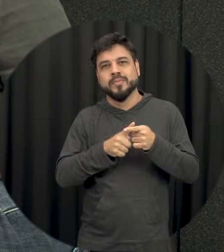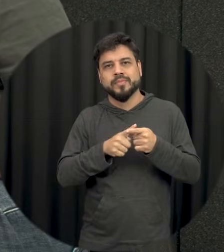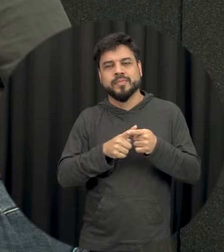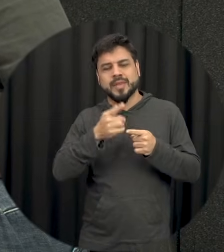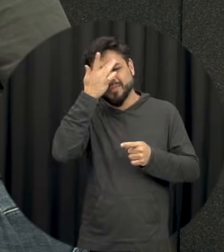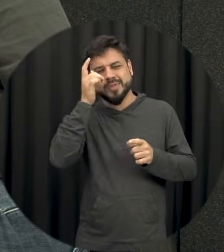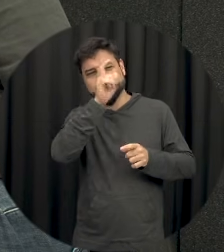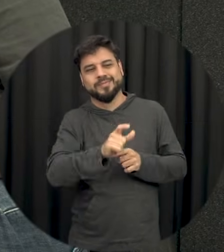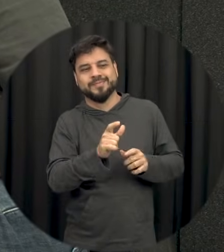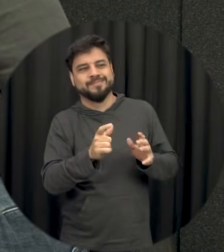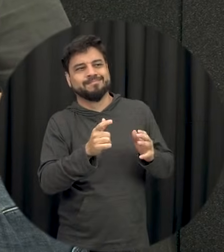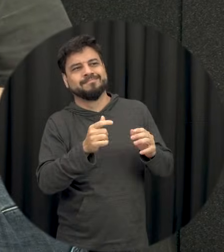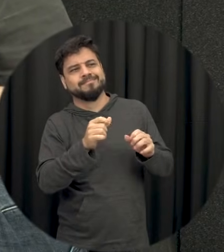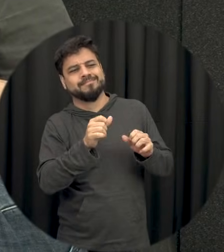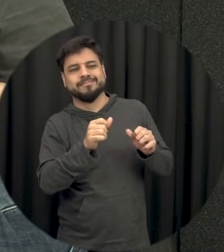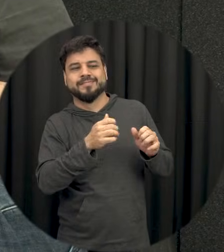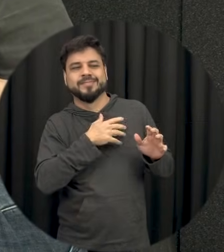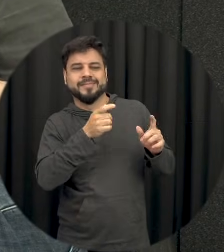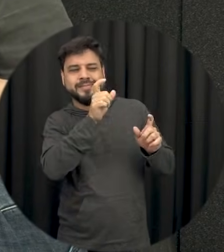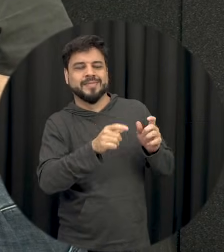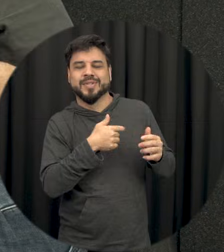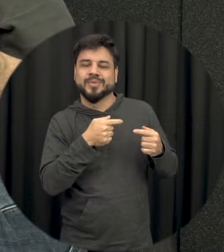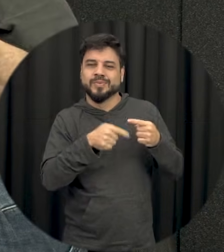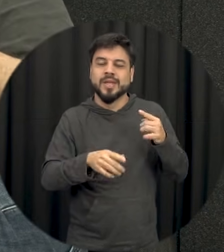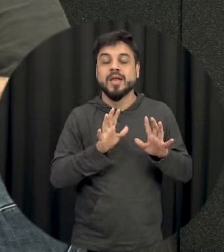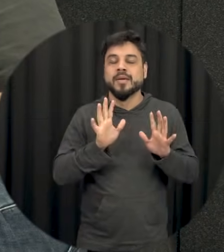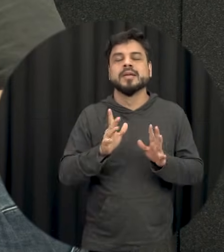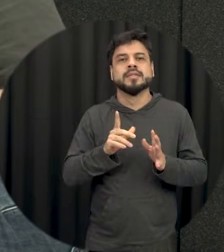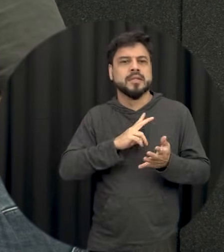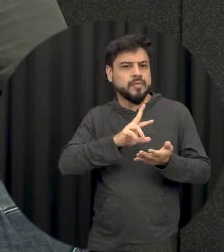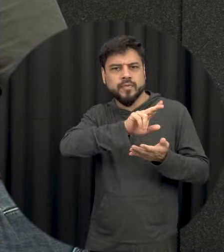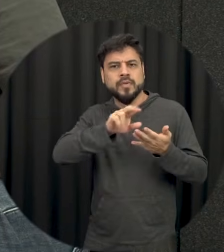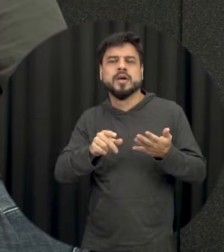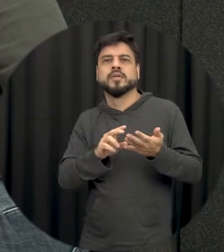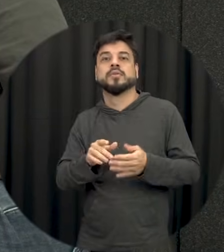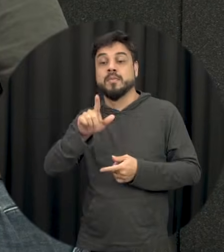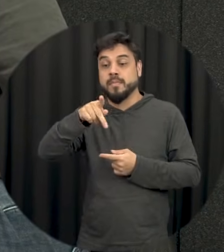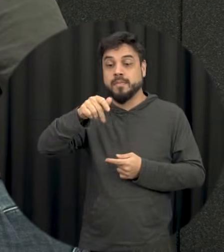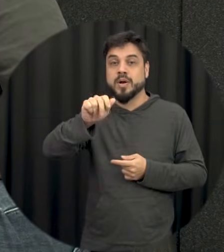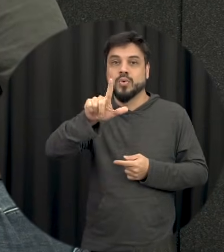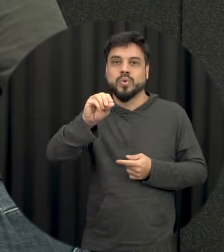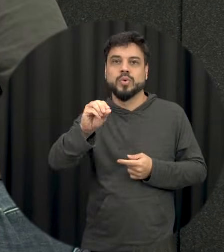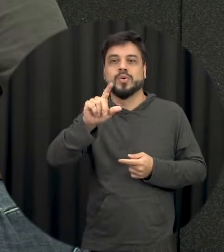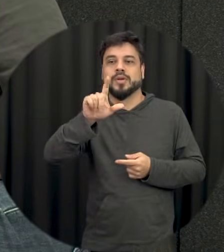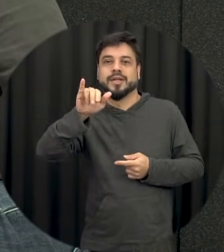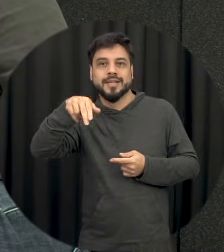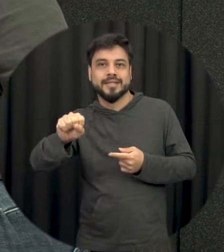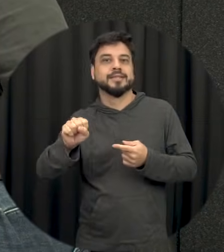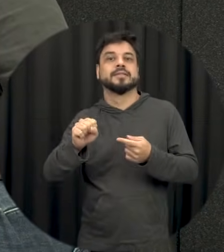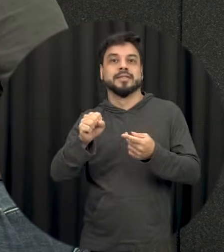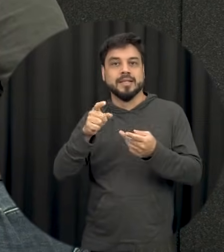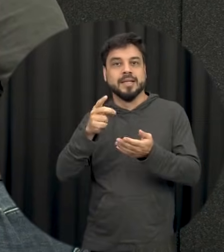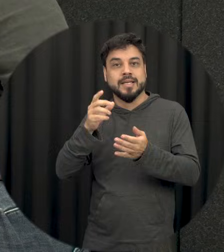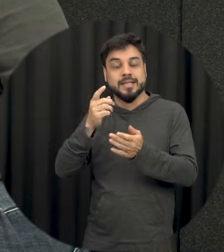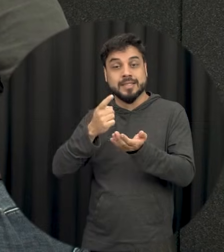simpática, mas então são livros que Paulo Lins, o Cidade de Deus, né, que é um livro